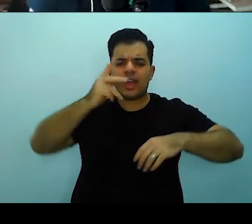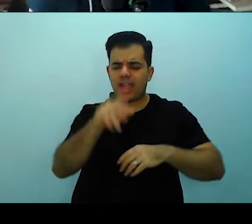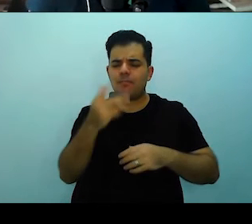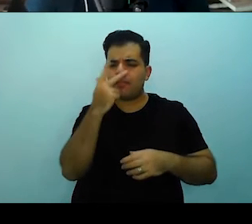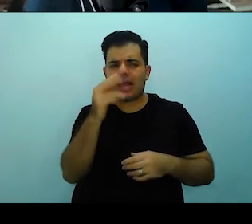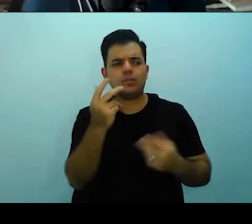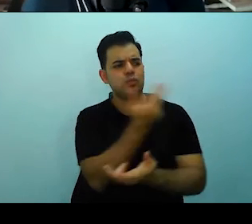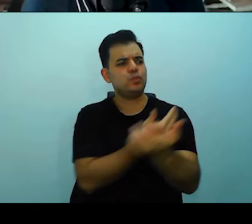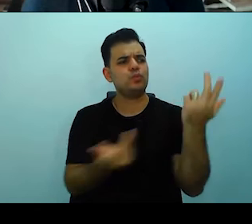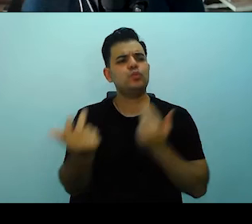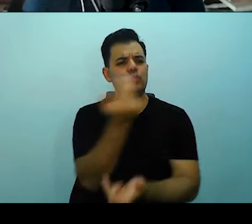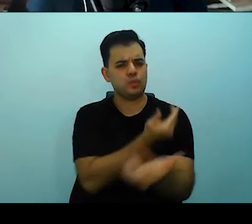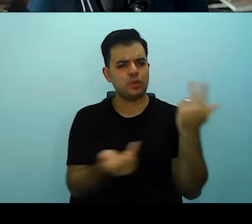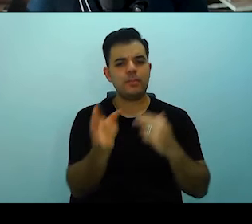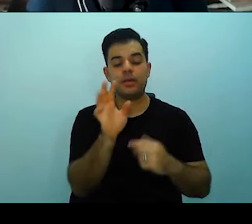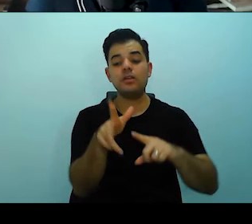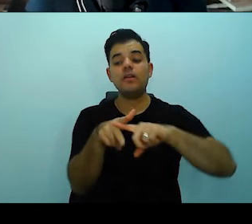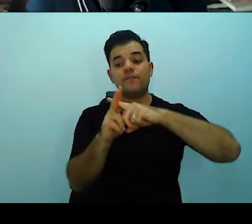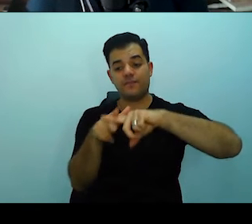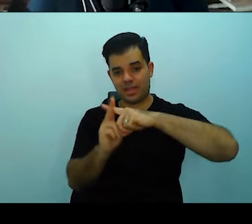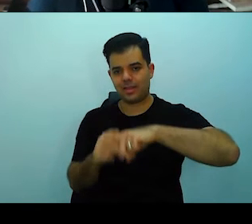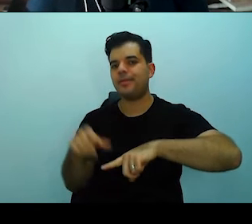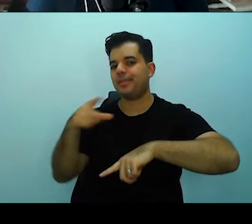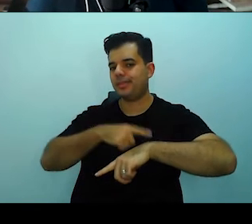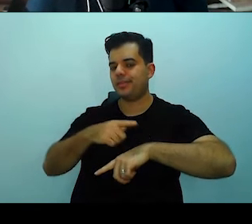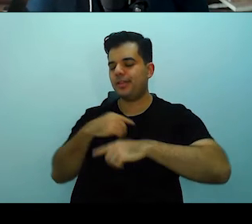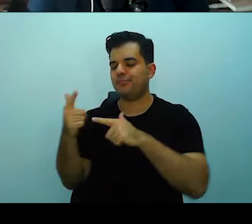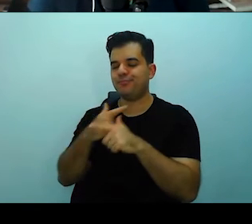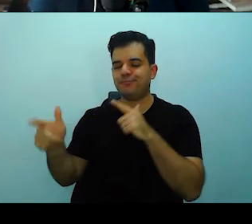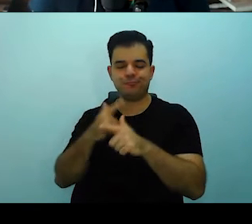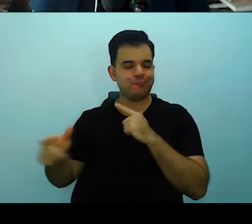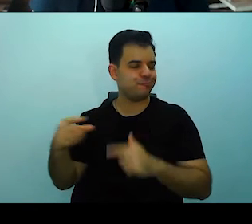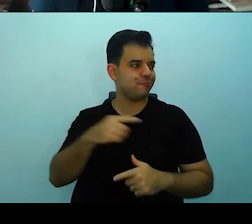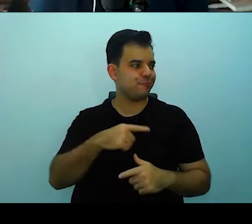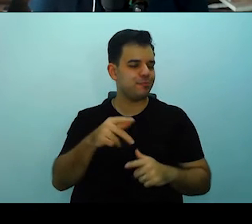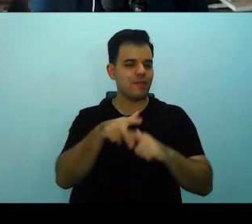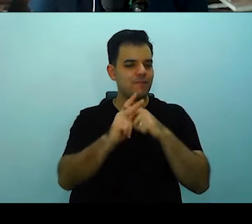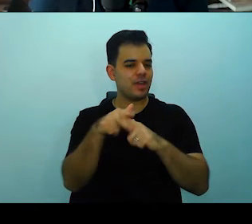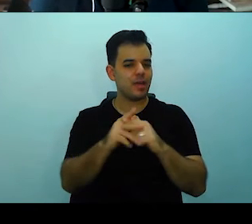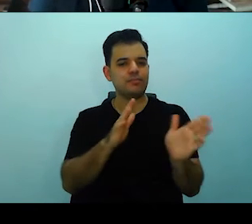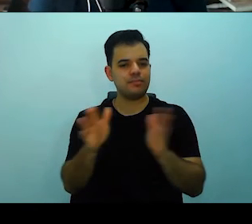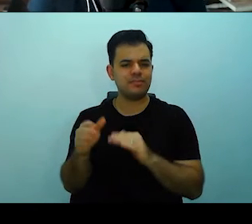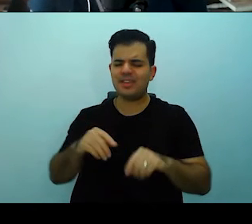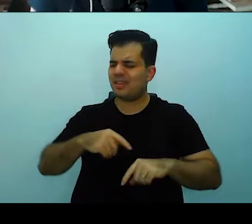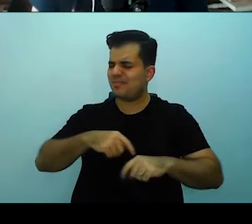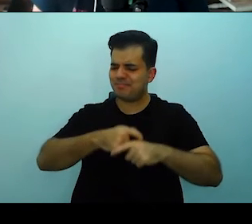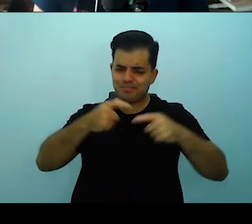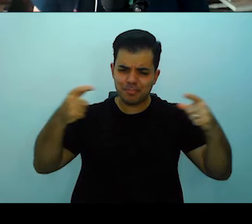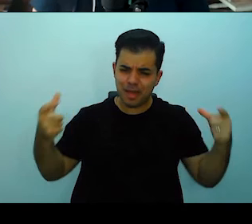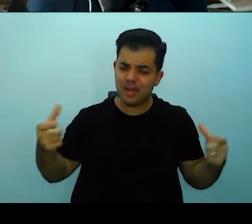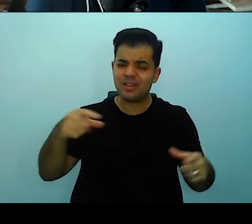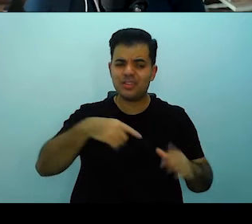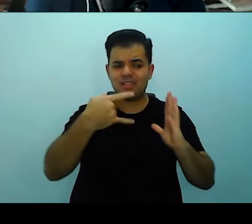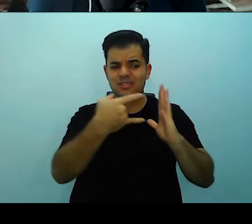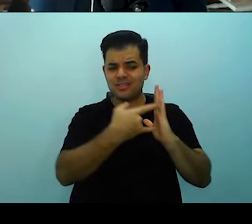genéricos. Mas a organização das ferramentas é um outro ponto que dá bastante problema. Por exemplo, a maioria dos desenvolvedores, principalmente web, usa